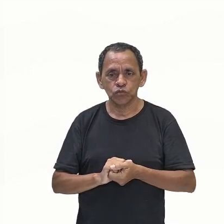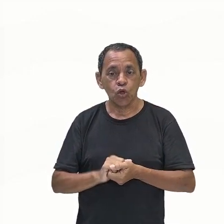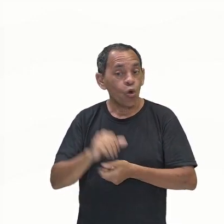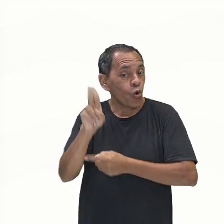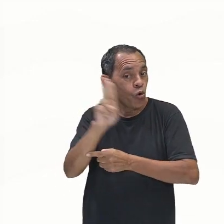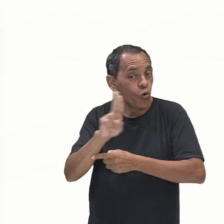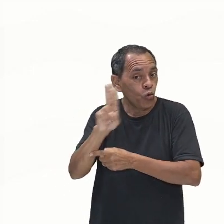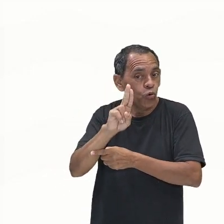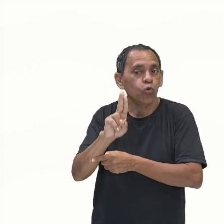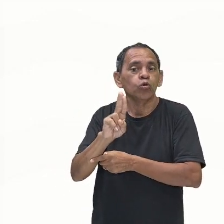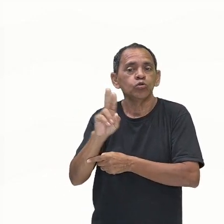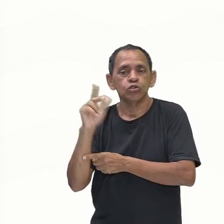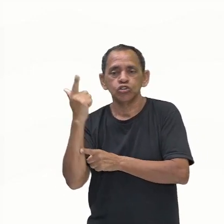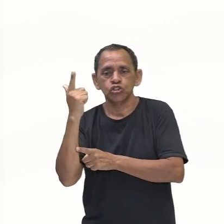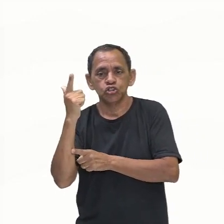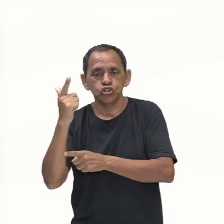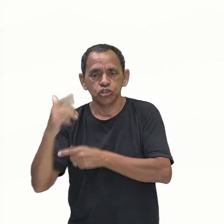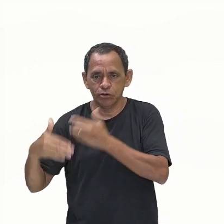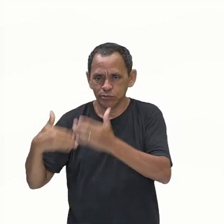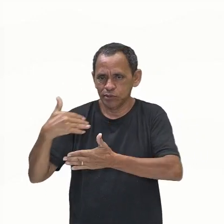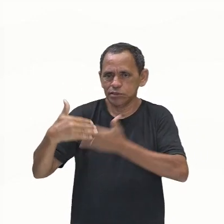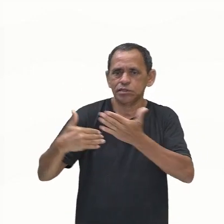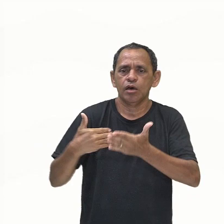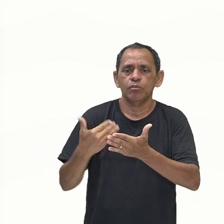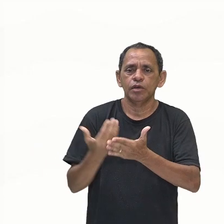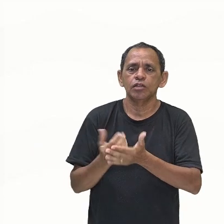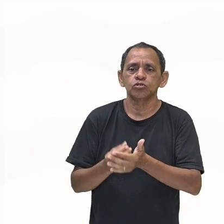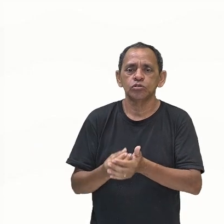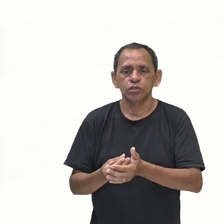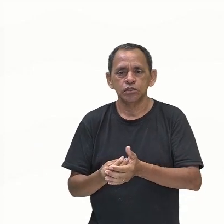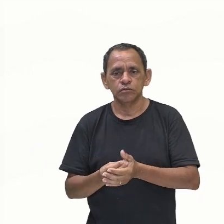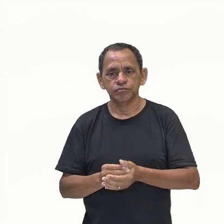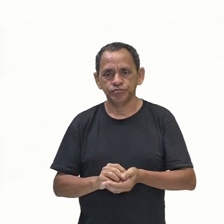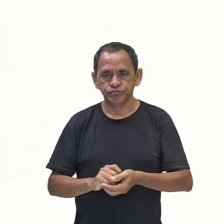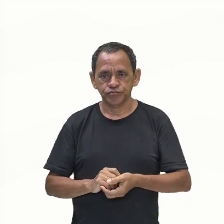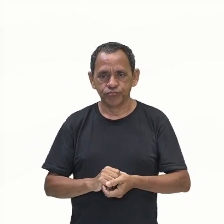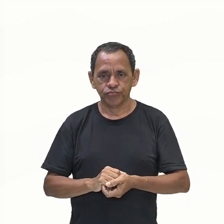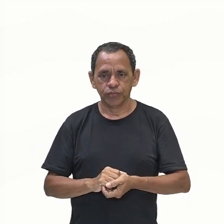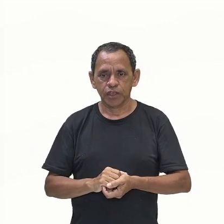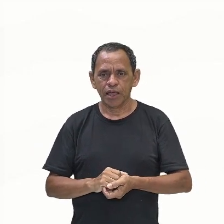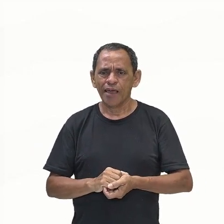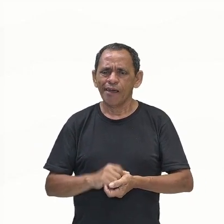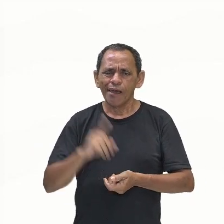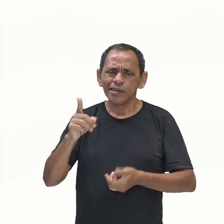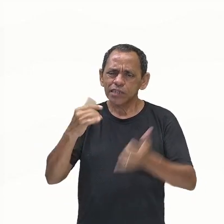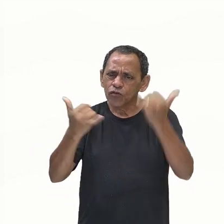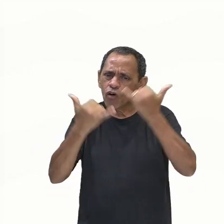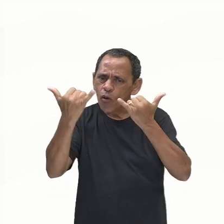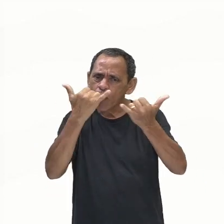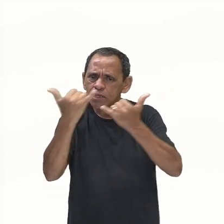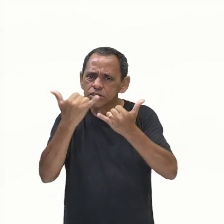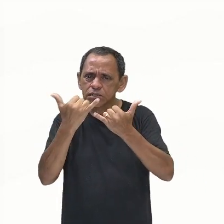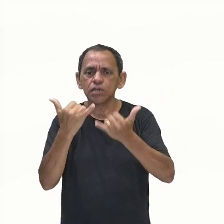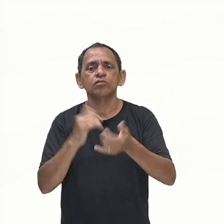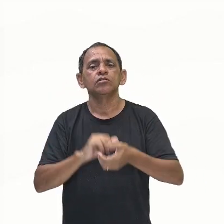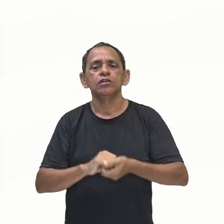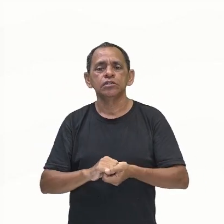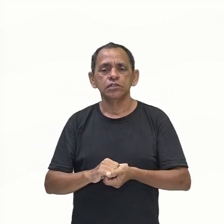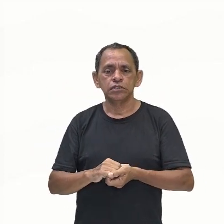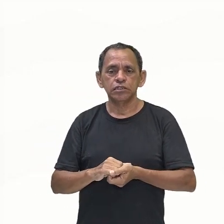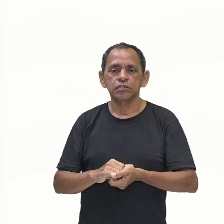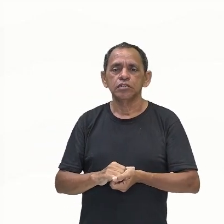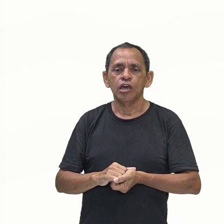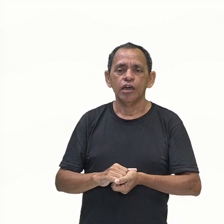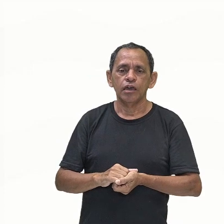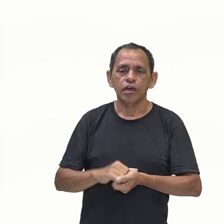cima de uma imagem de satélite. Inclusive é do Landsat isso aqui, tá? E é uma imagem de Manaus. O que